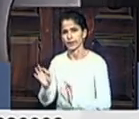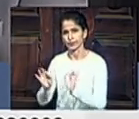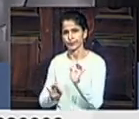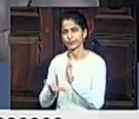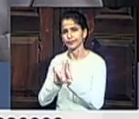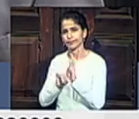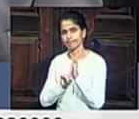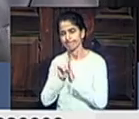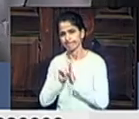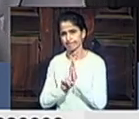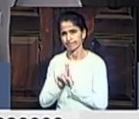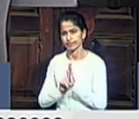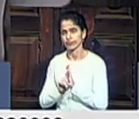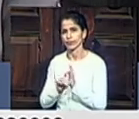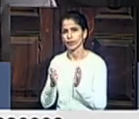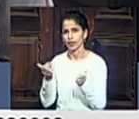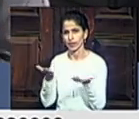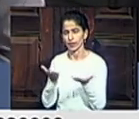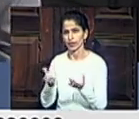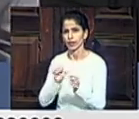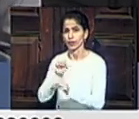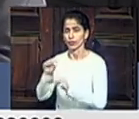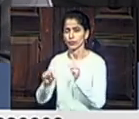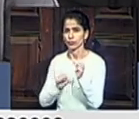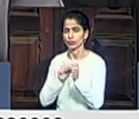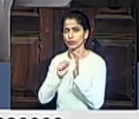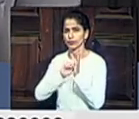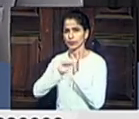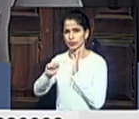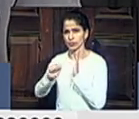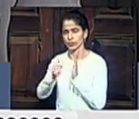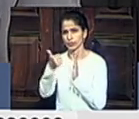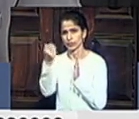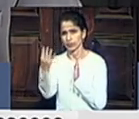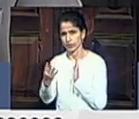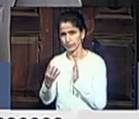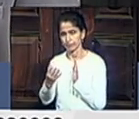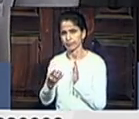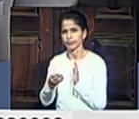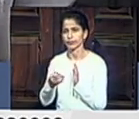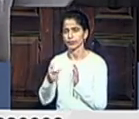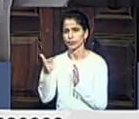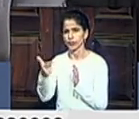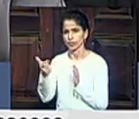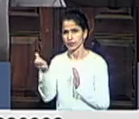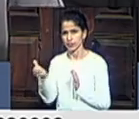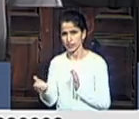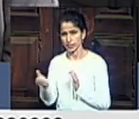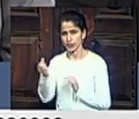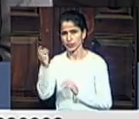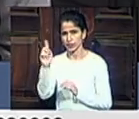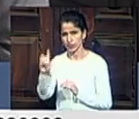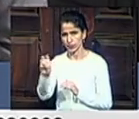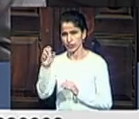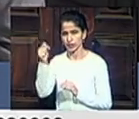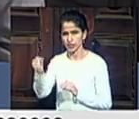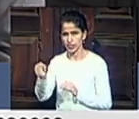análise pretende promover alteração no artigo 14 da Lei 2657 de